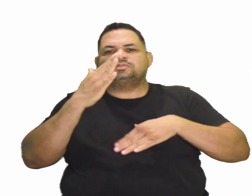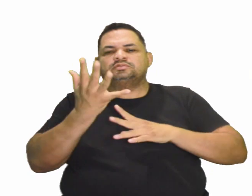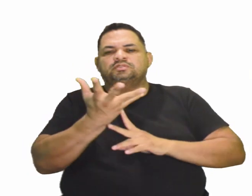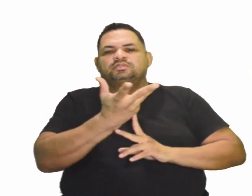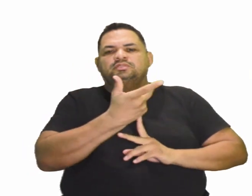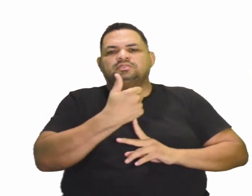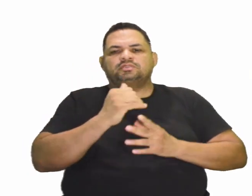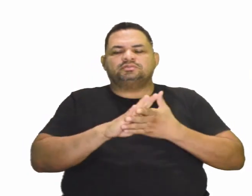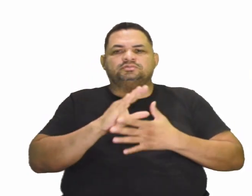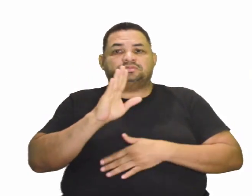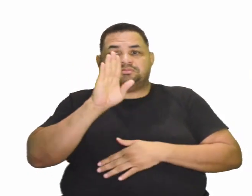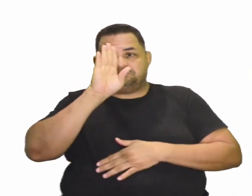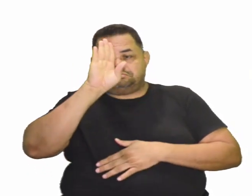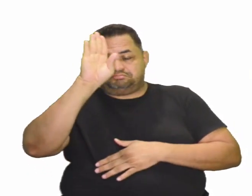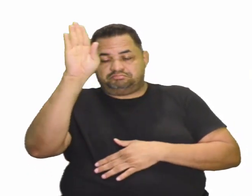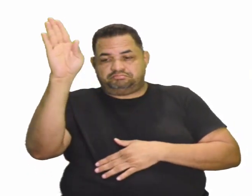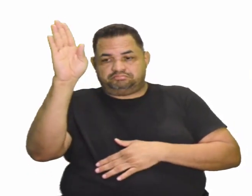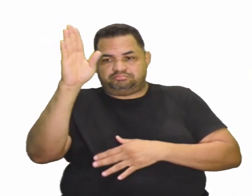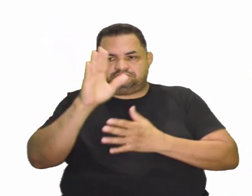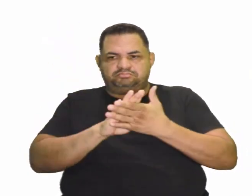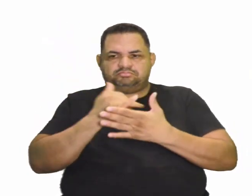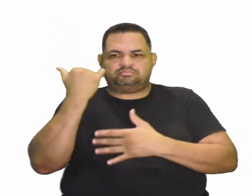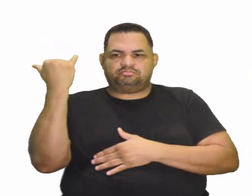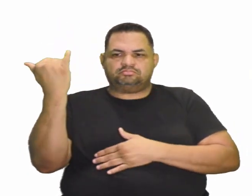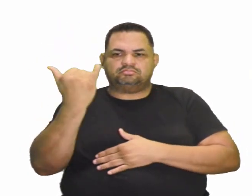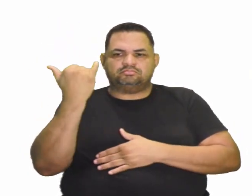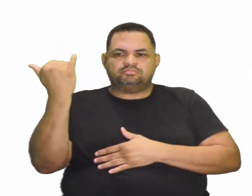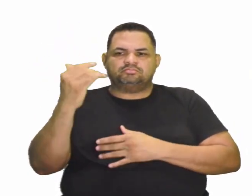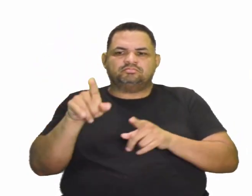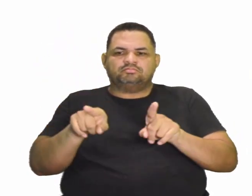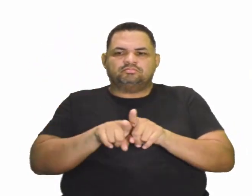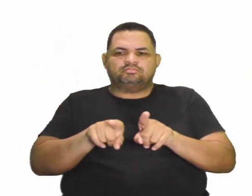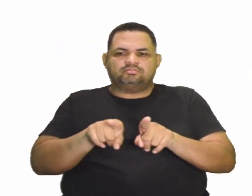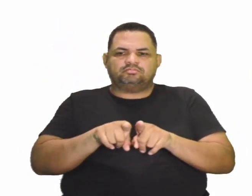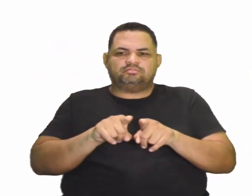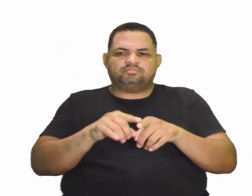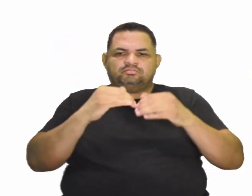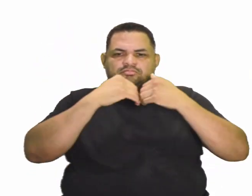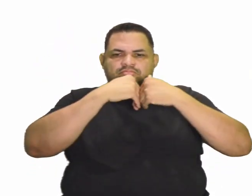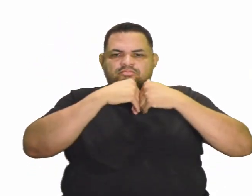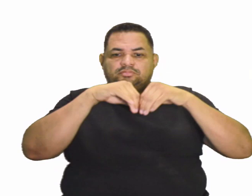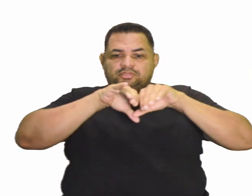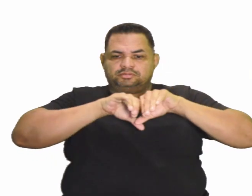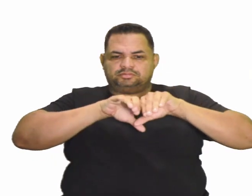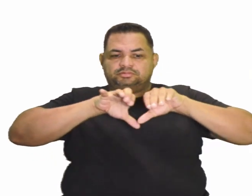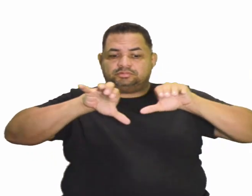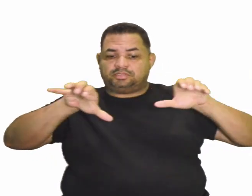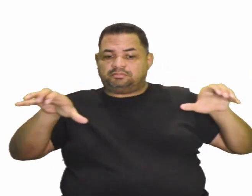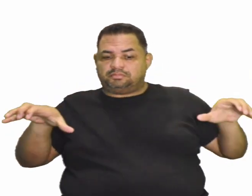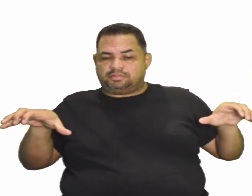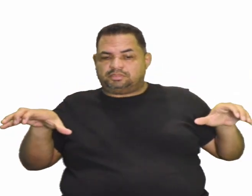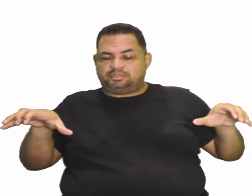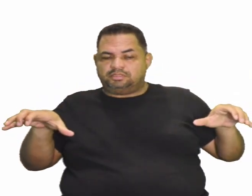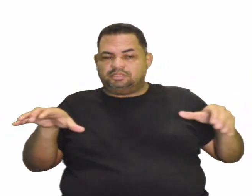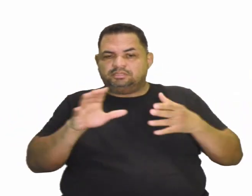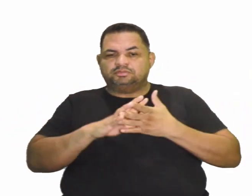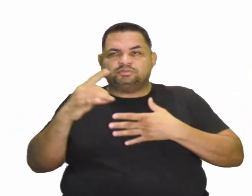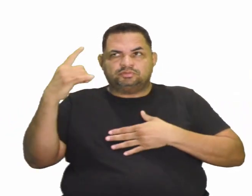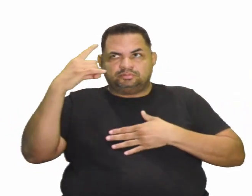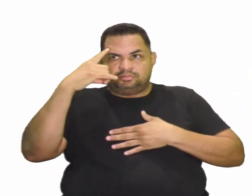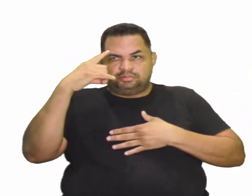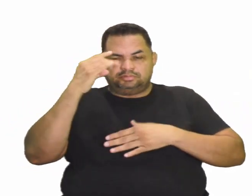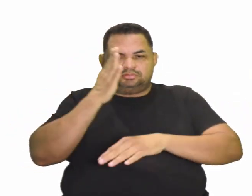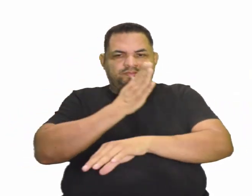na produção artística, né? Também se afasta do pensamento medieval, daquela arte cristã.